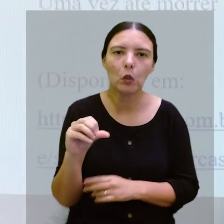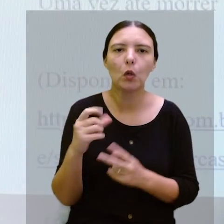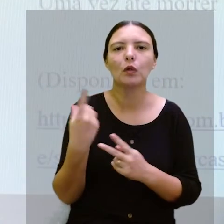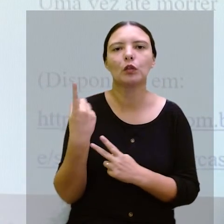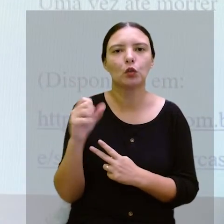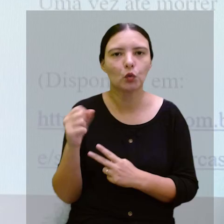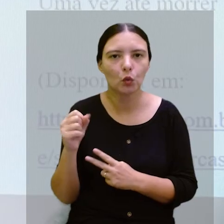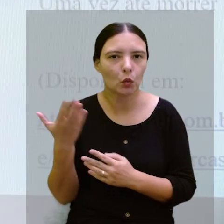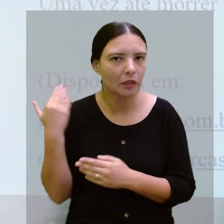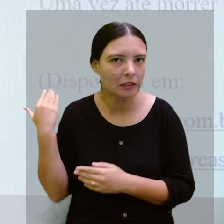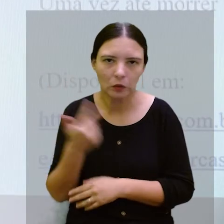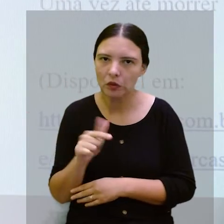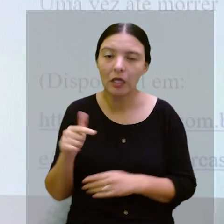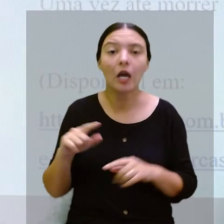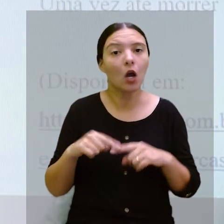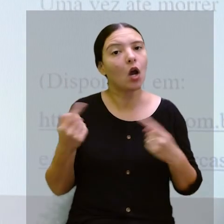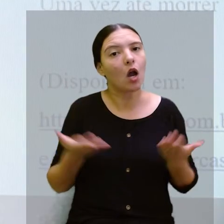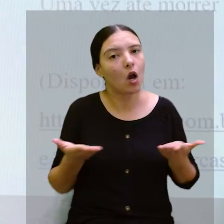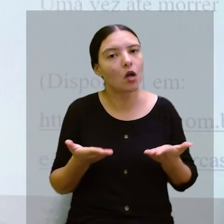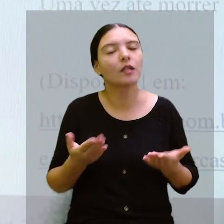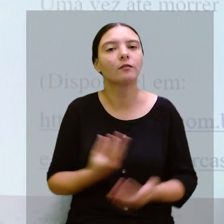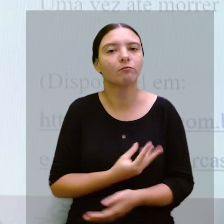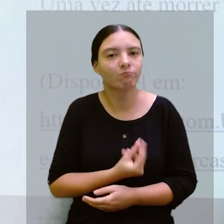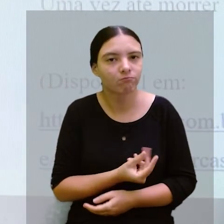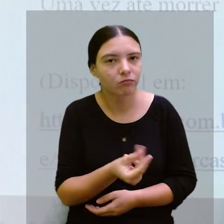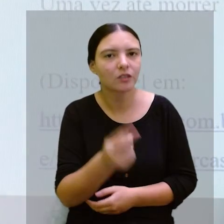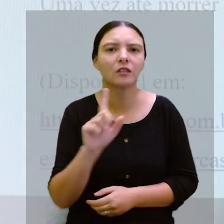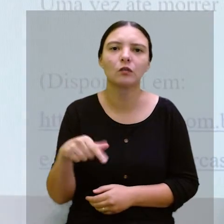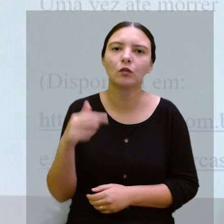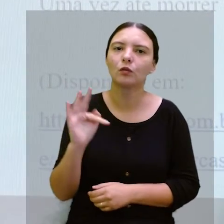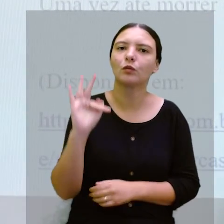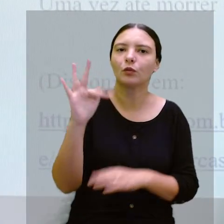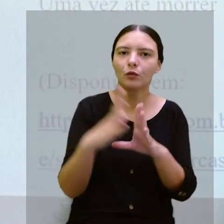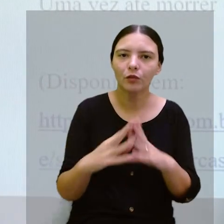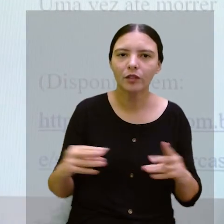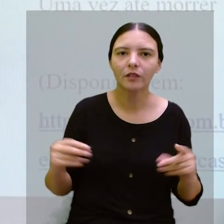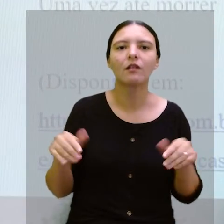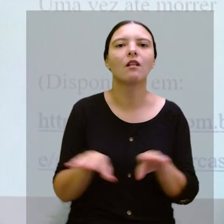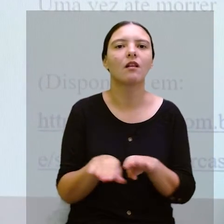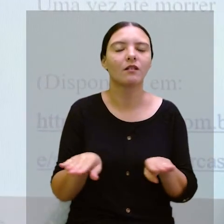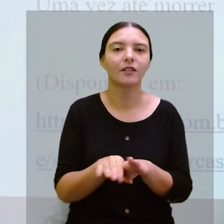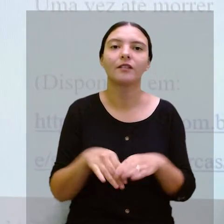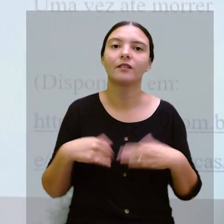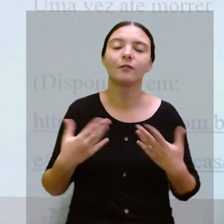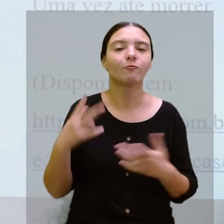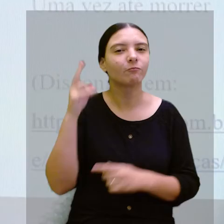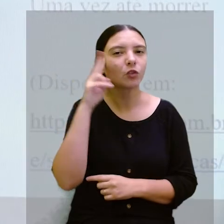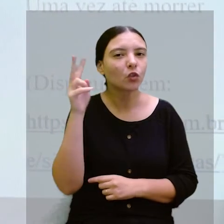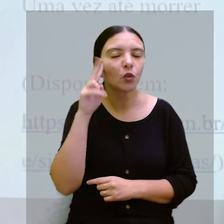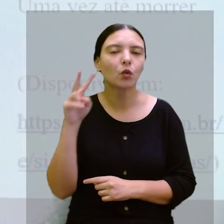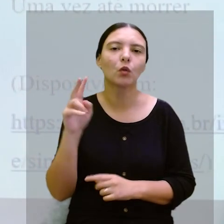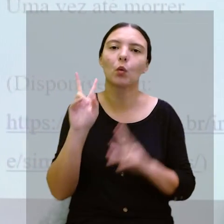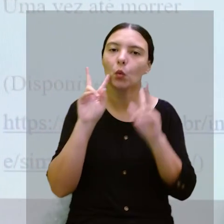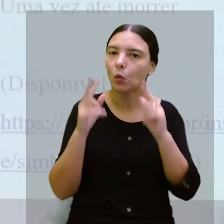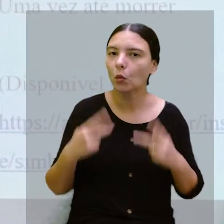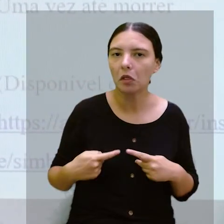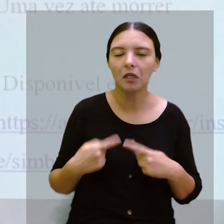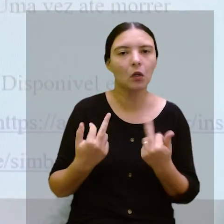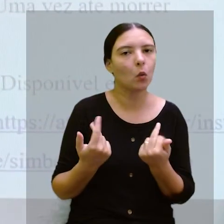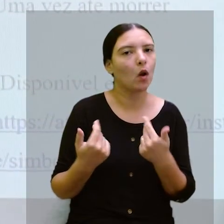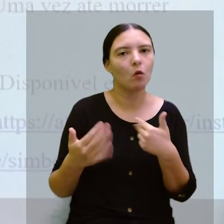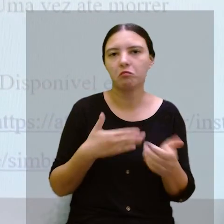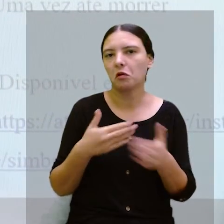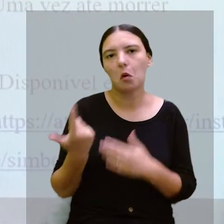existe agora. E que daqui a um tempo vai deixar de existir também, né? Então, é uma construção histórica, humana, como qualquer outra,